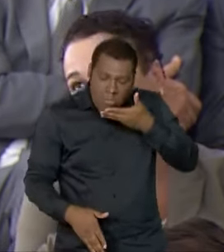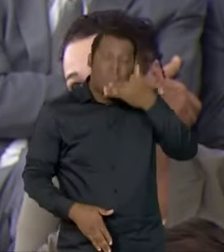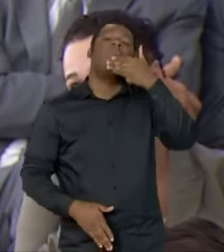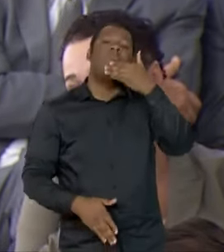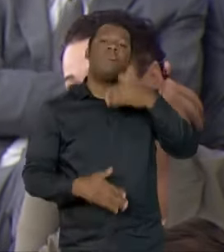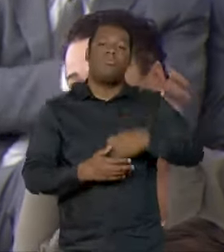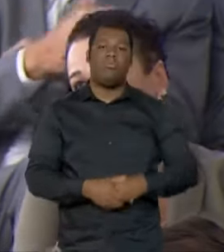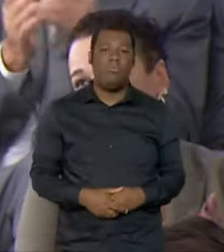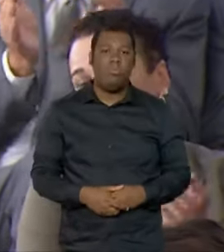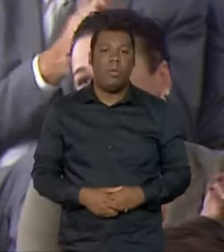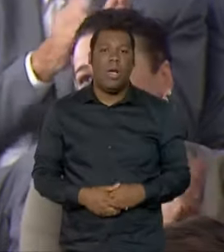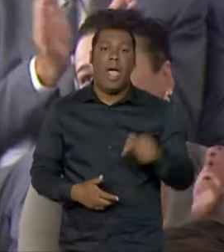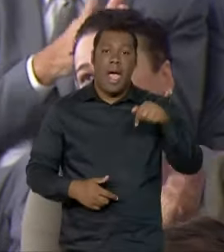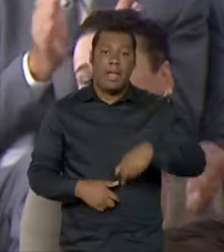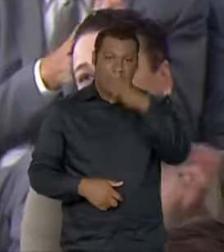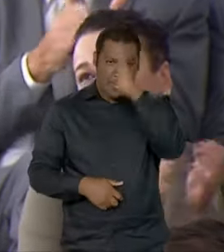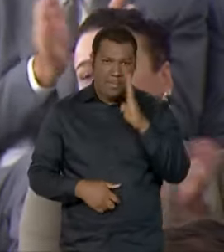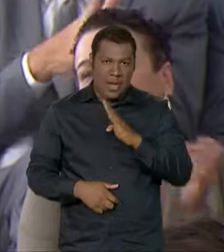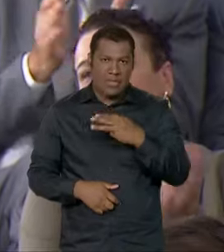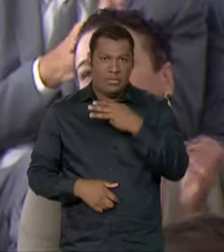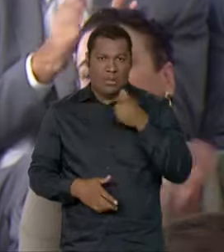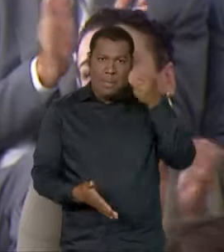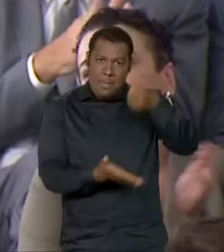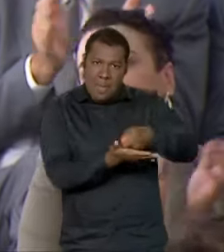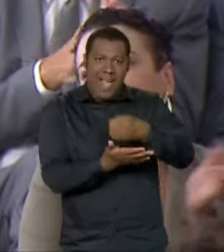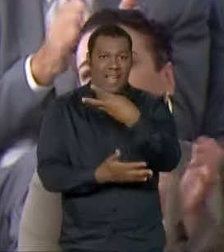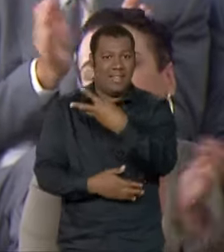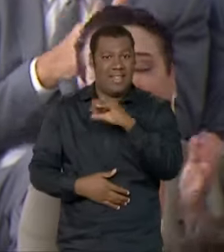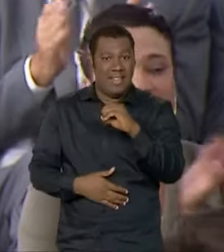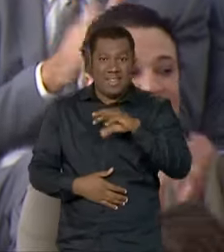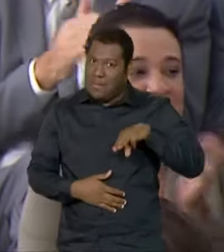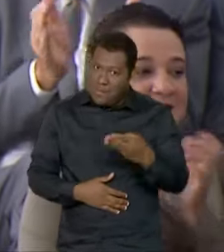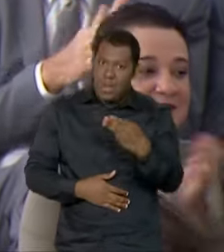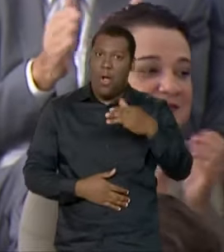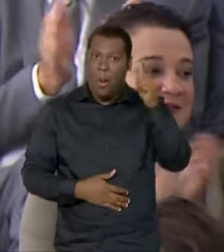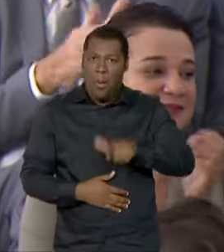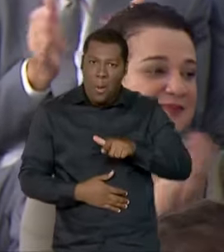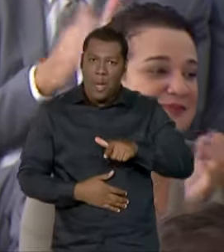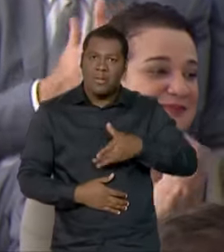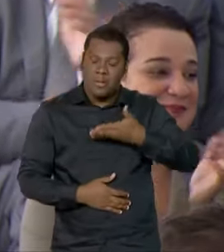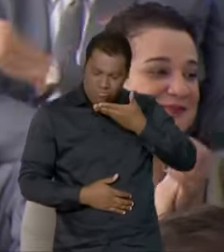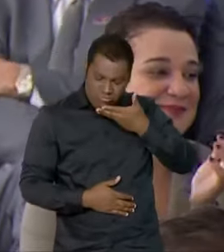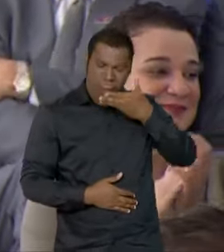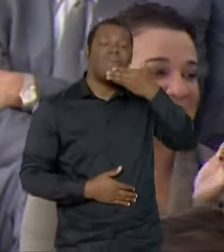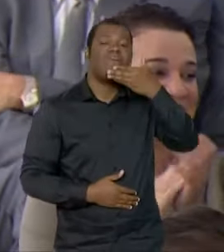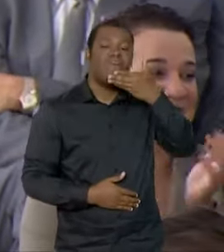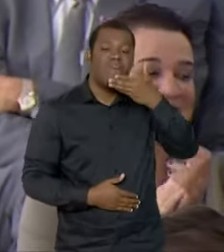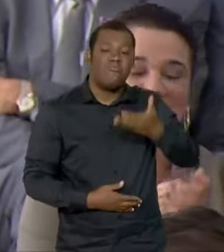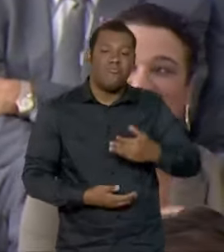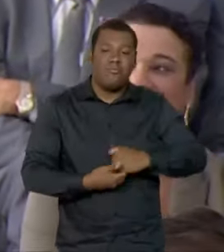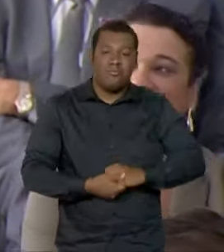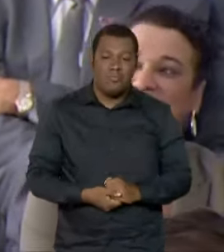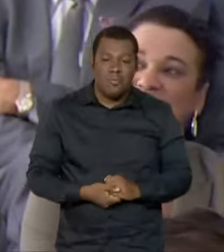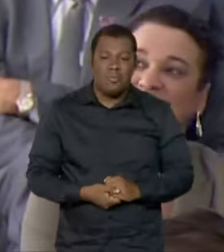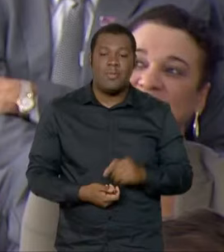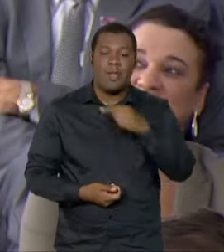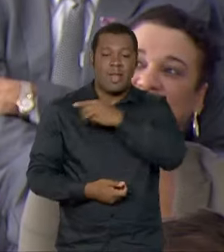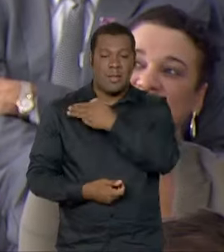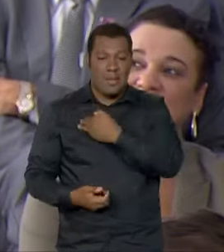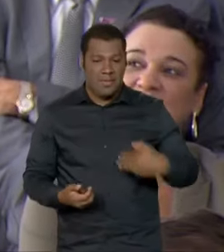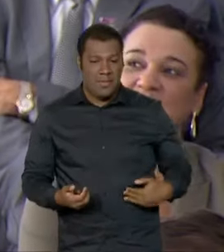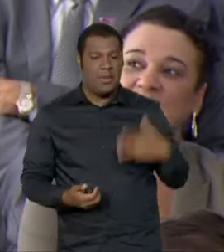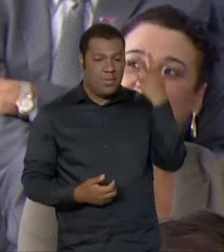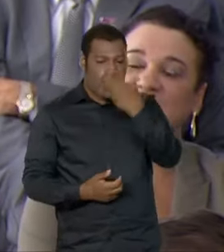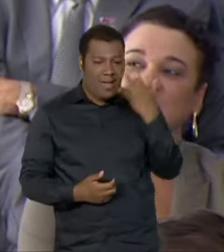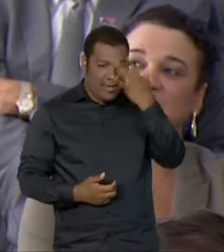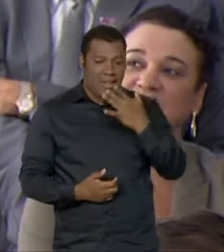ele, ficamos livres de cabeça erguida. E o que é importante, o Haddad sabe disso, que era a vida